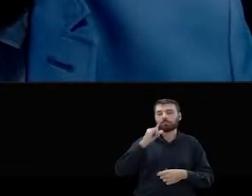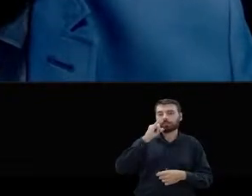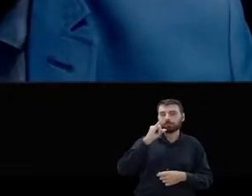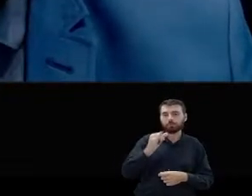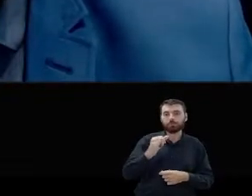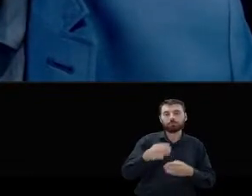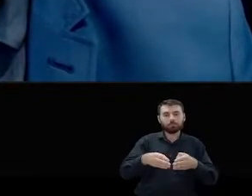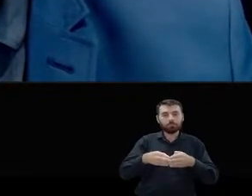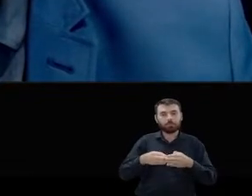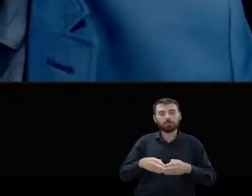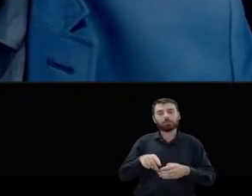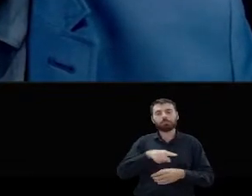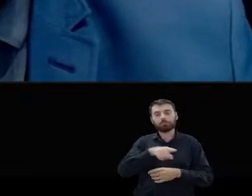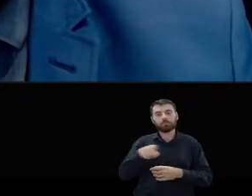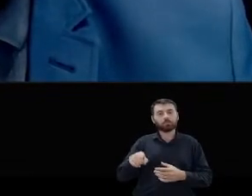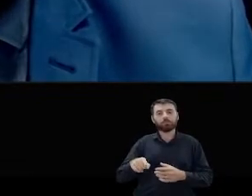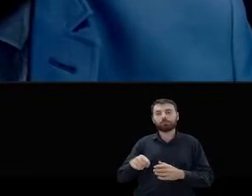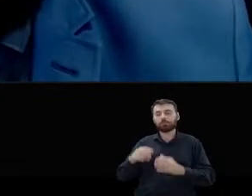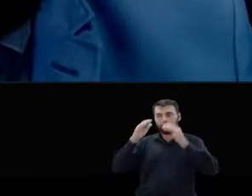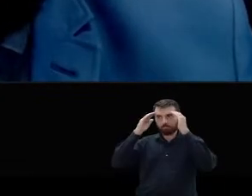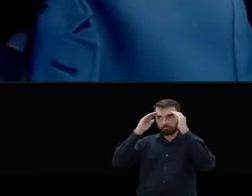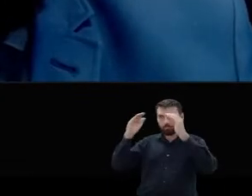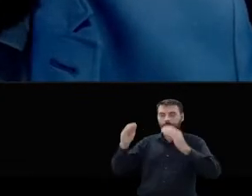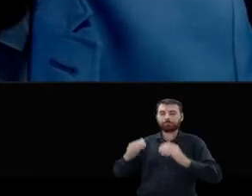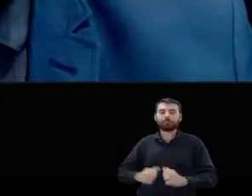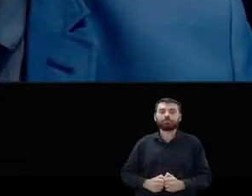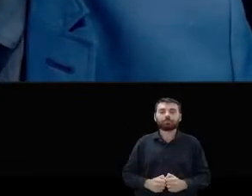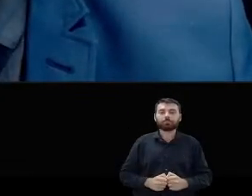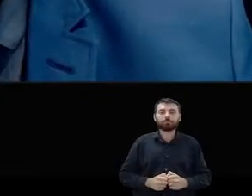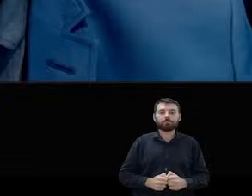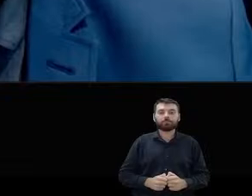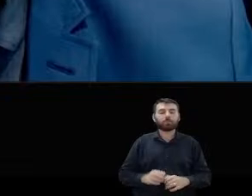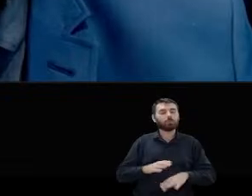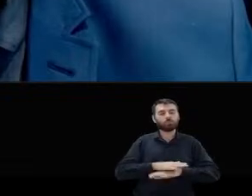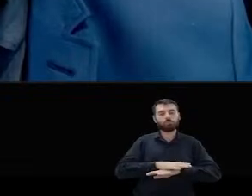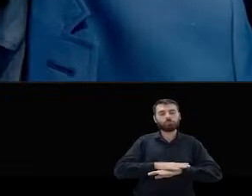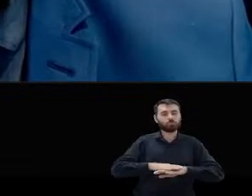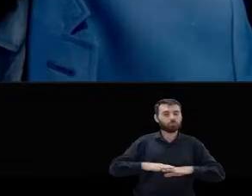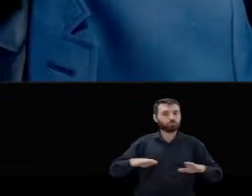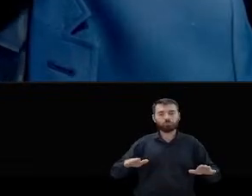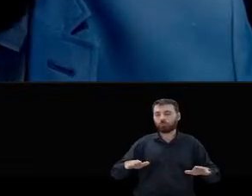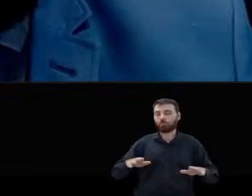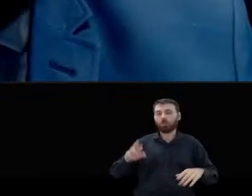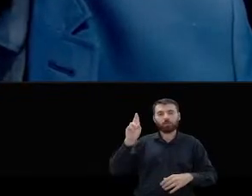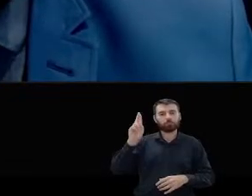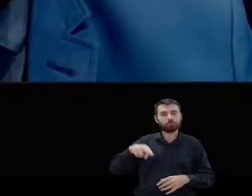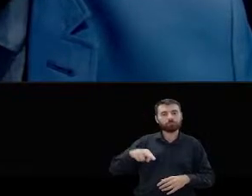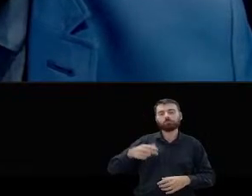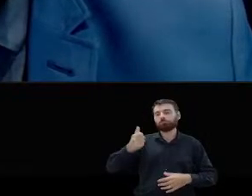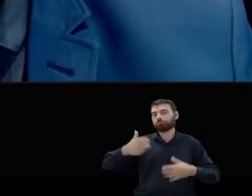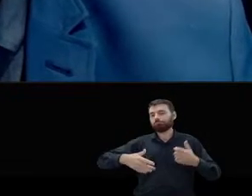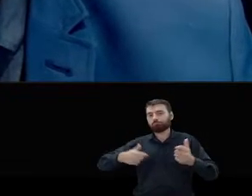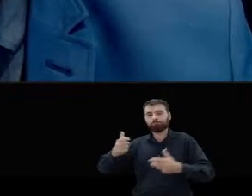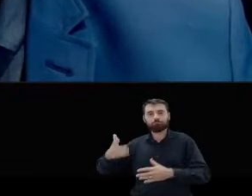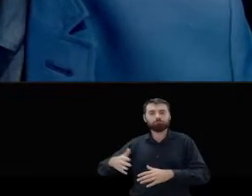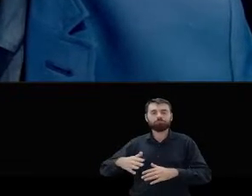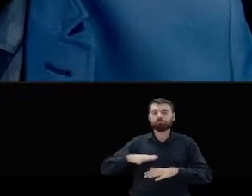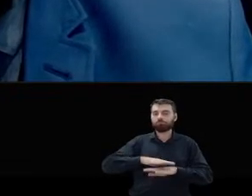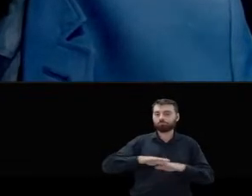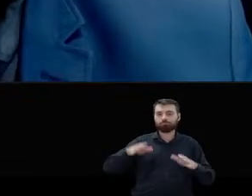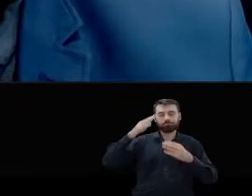executivo, uma vez que faz coisa julgada no processo. Excelência, seriam somente essas as razões da tribuna e eu agradeço a